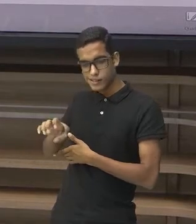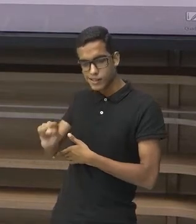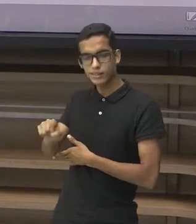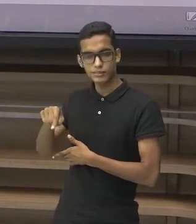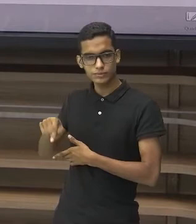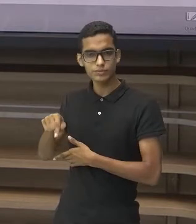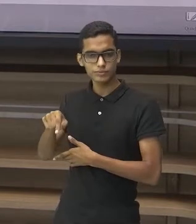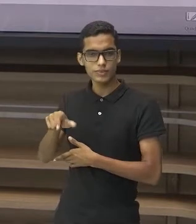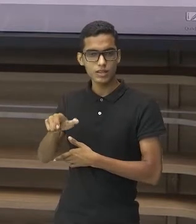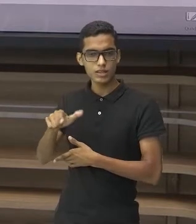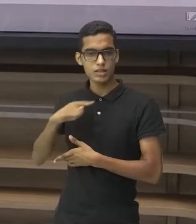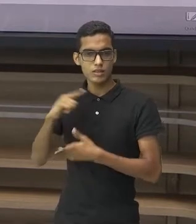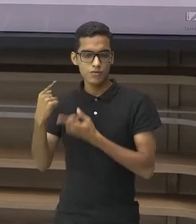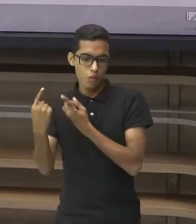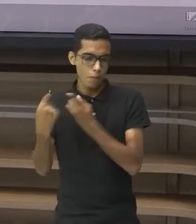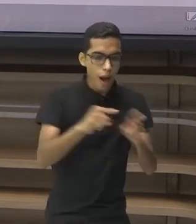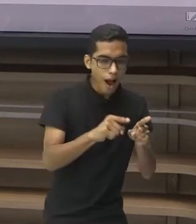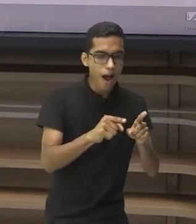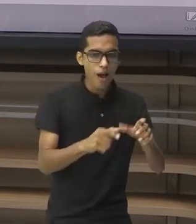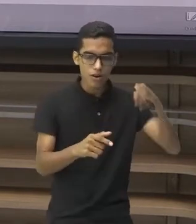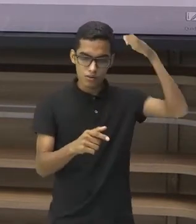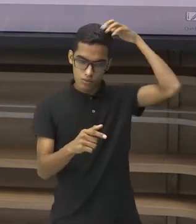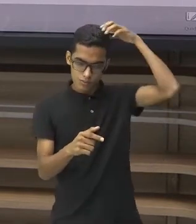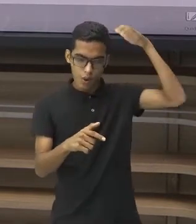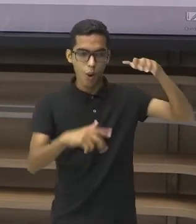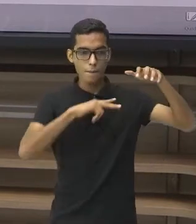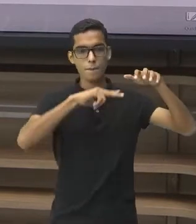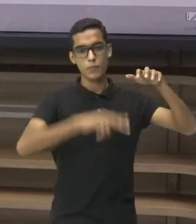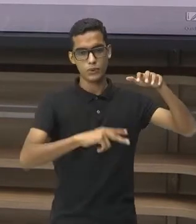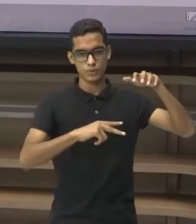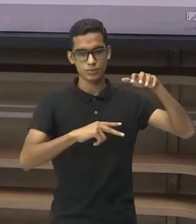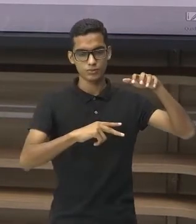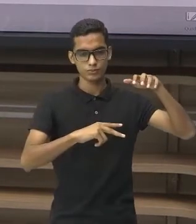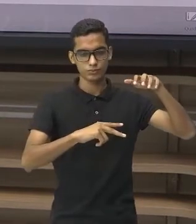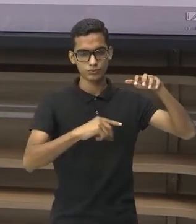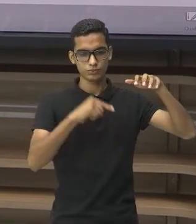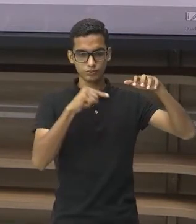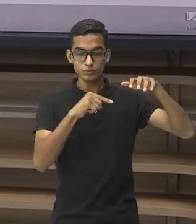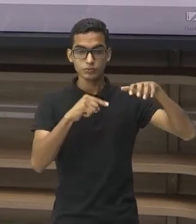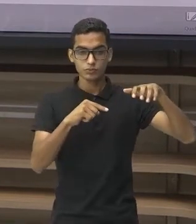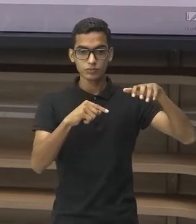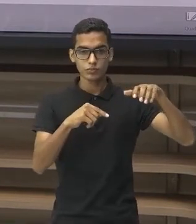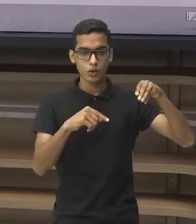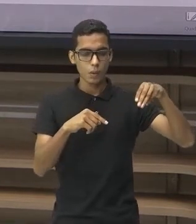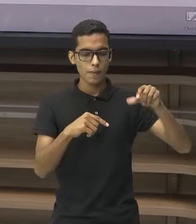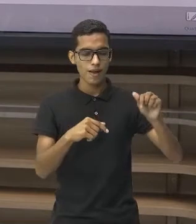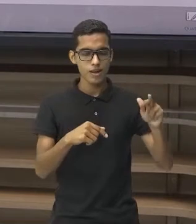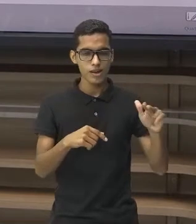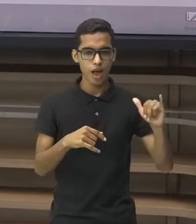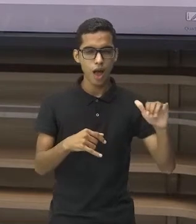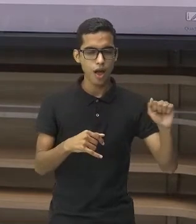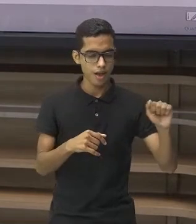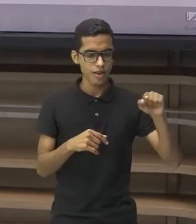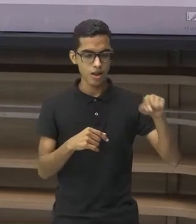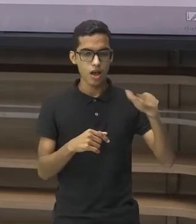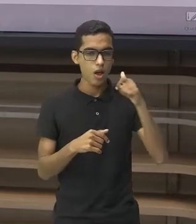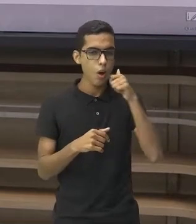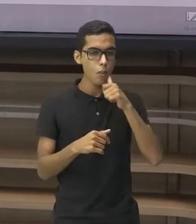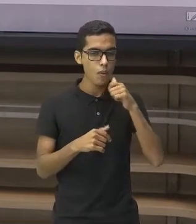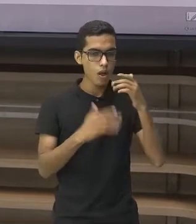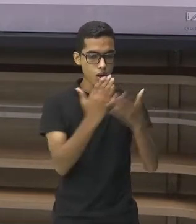portuguesa não o via com bons olhos. Dona Maria I, que assumiu o trono após a morte de Dom José